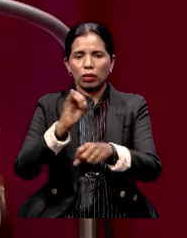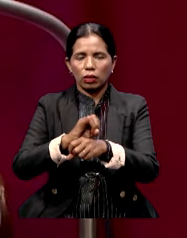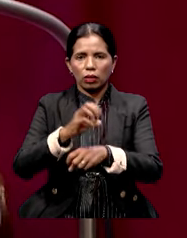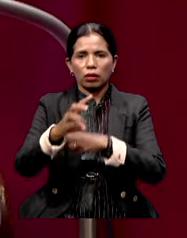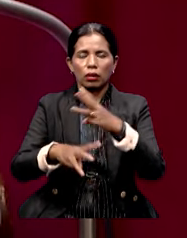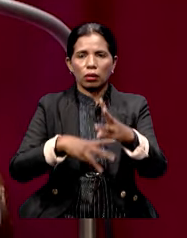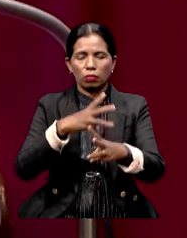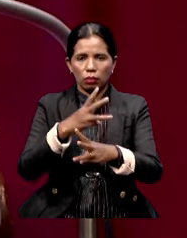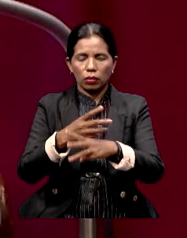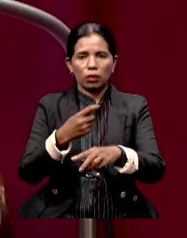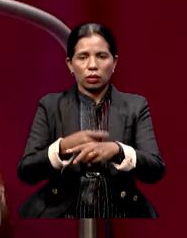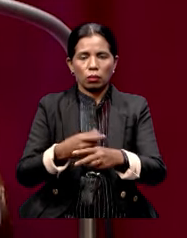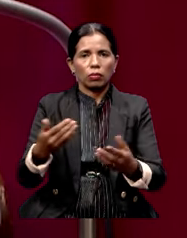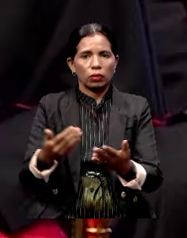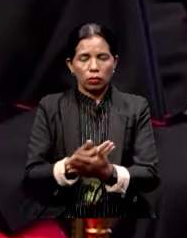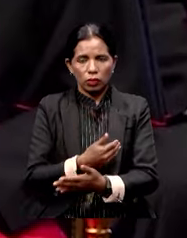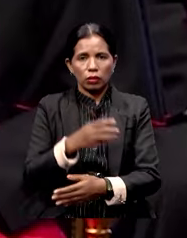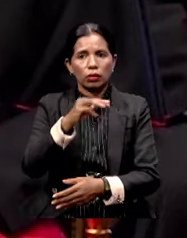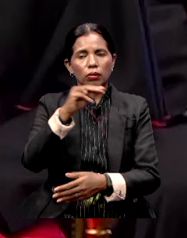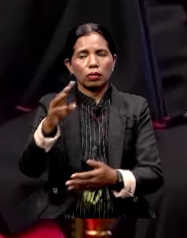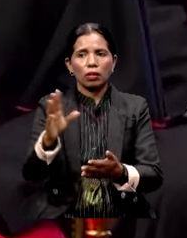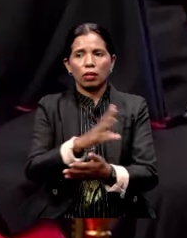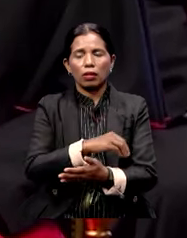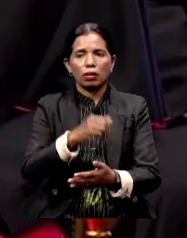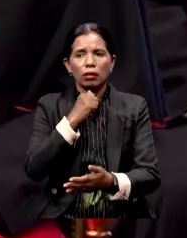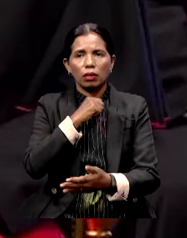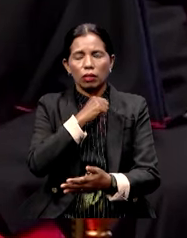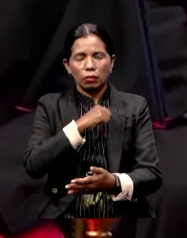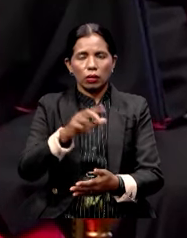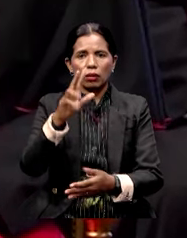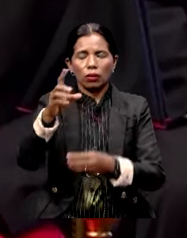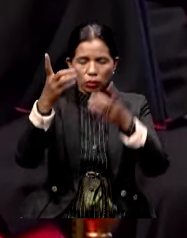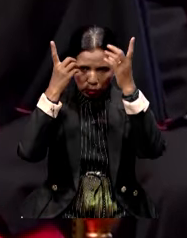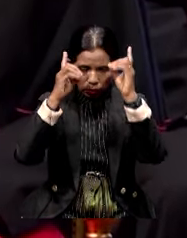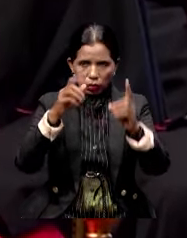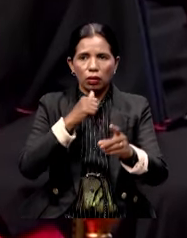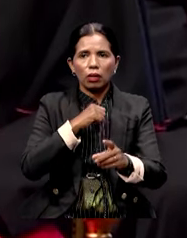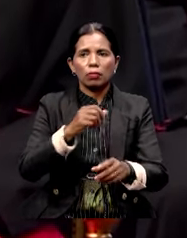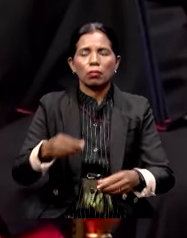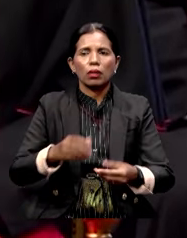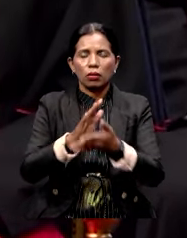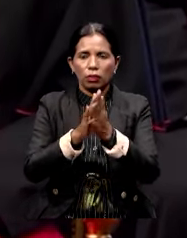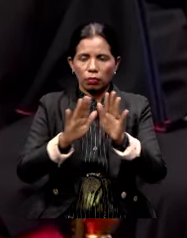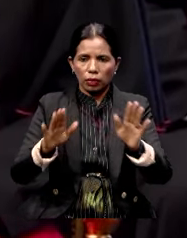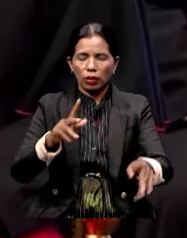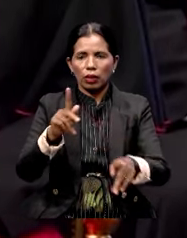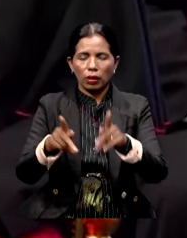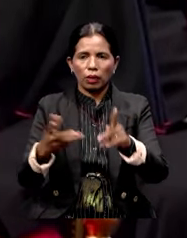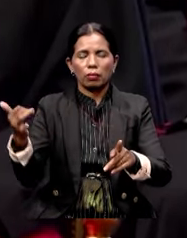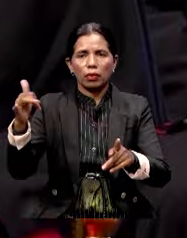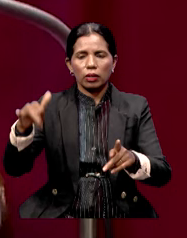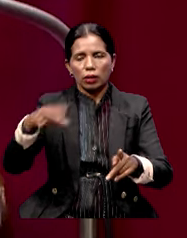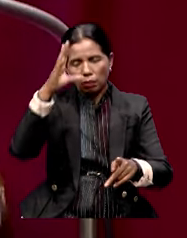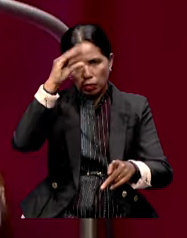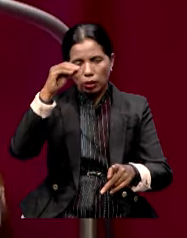mundo moderno. E a segunda, né, Papa aprova a segunda decisão, quando o padre Sira Bele foi bênção para casal Sira Rosexo